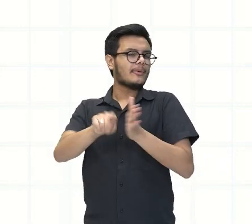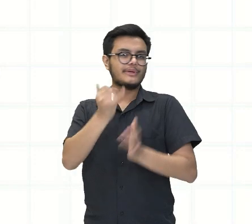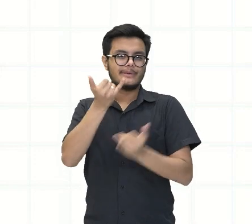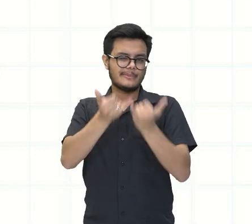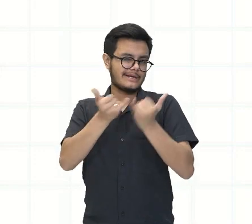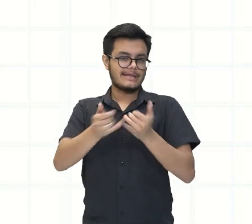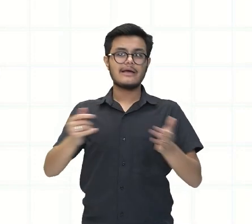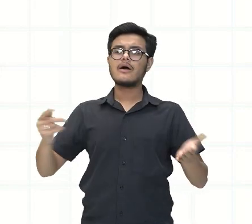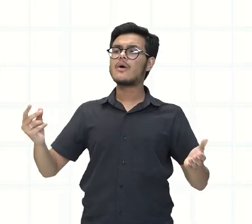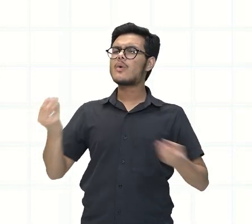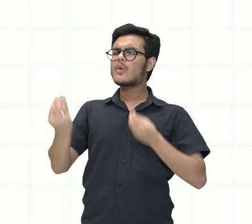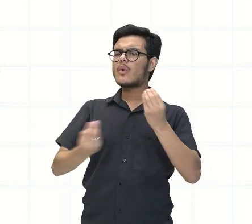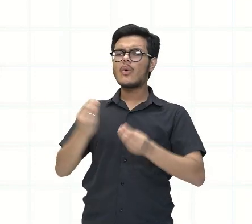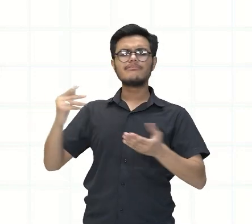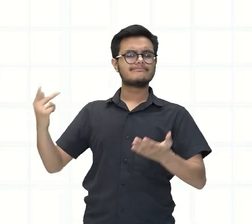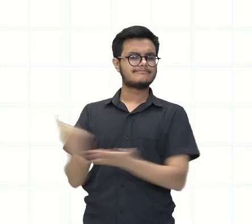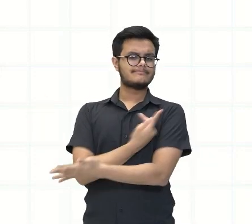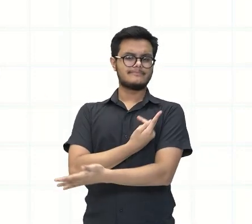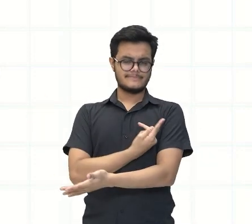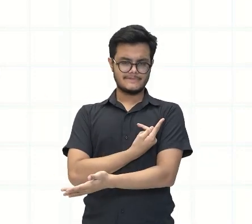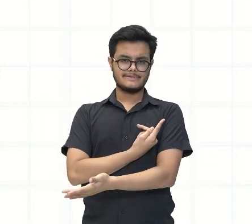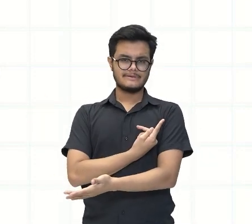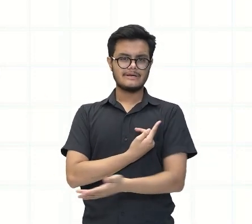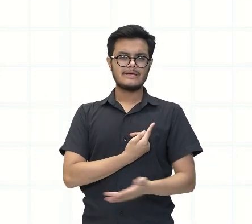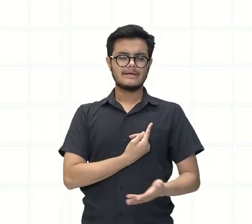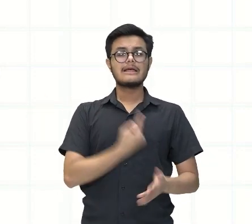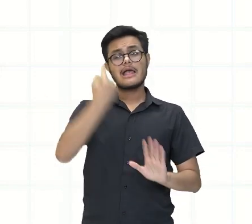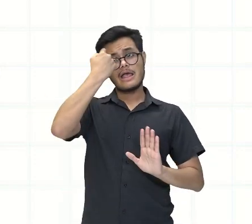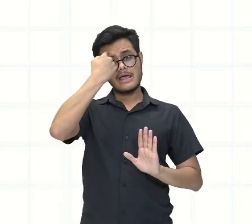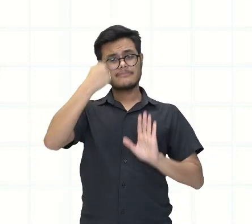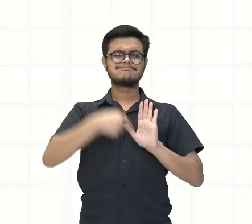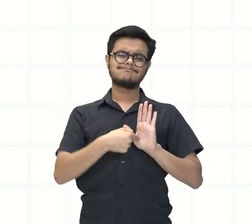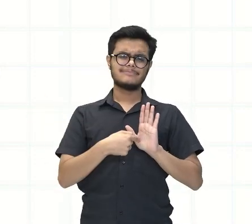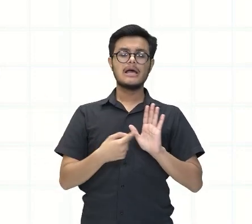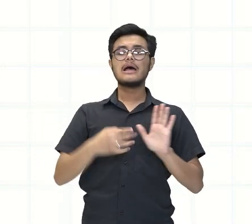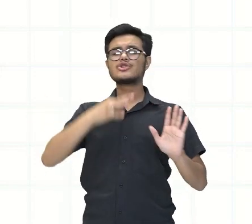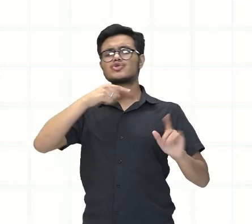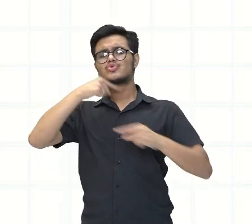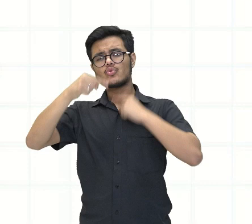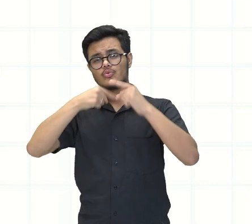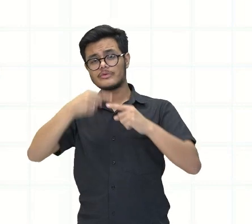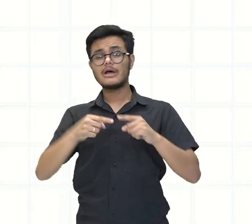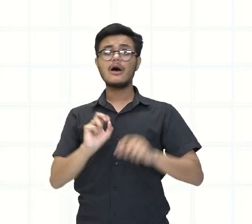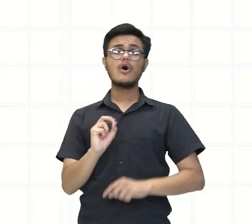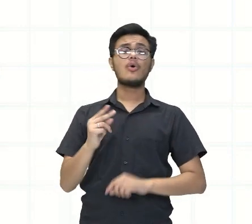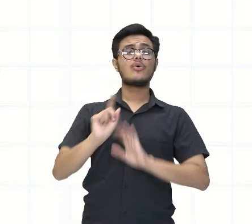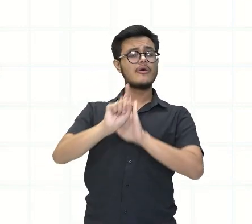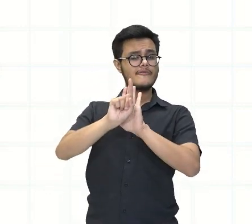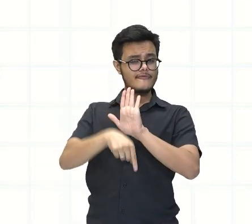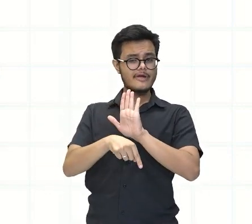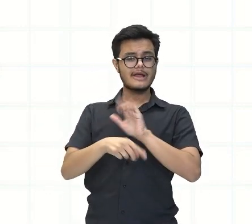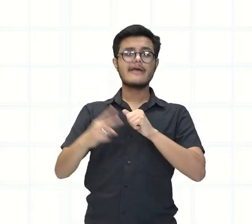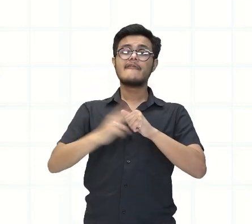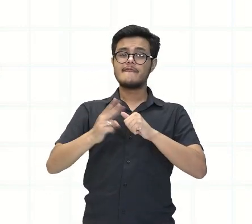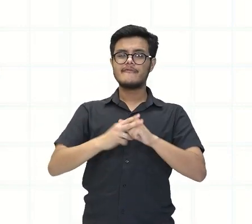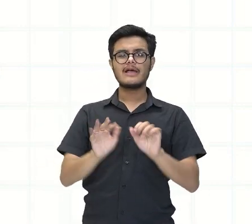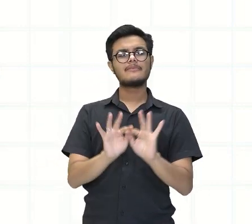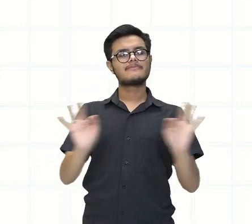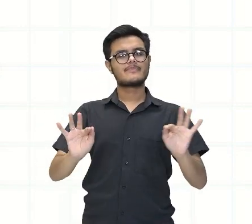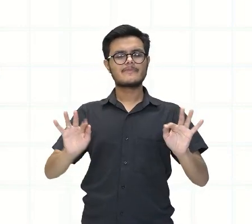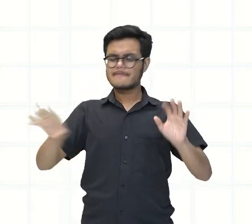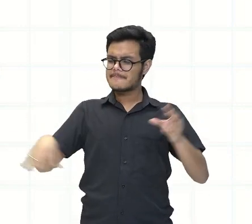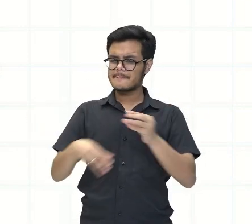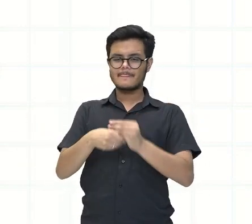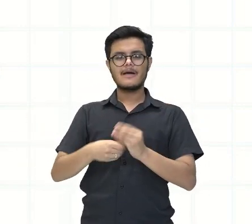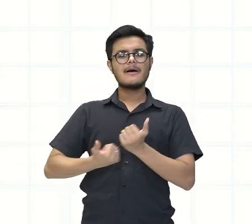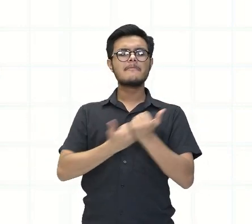modo subjuntivo ou se está no imperativo. E os verbos contribuem para esse processo de